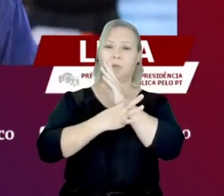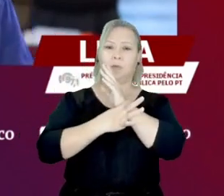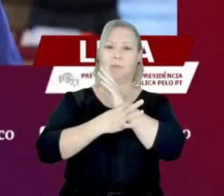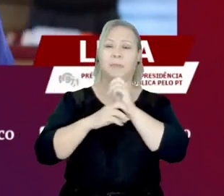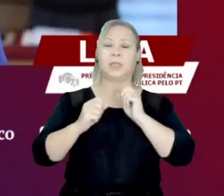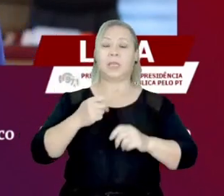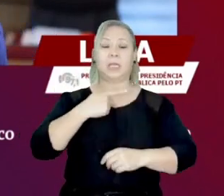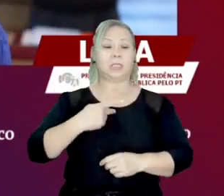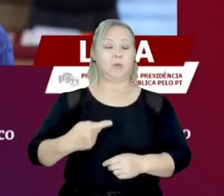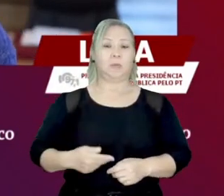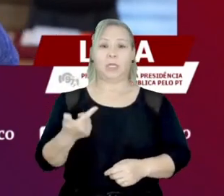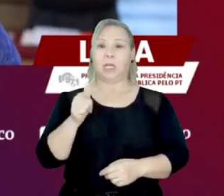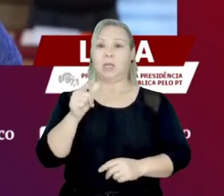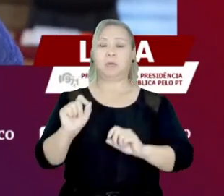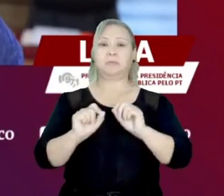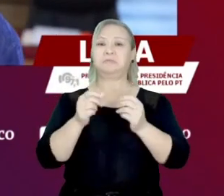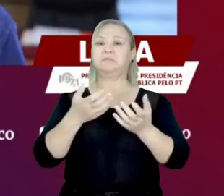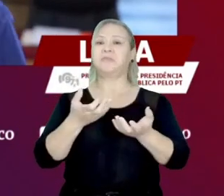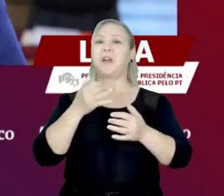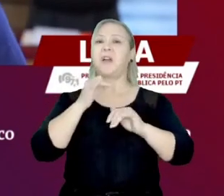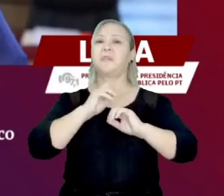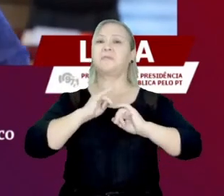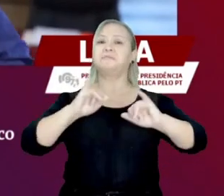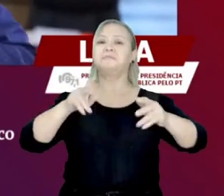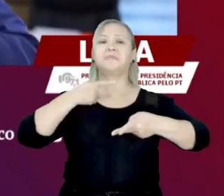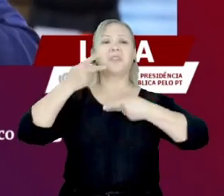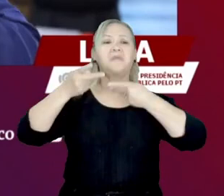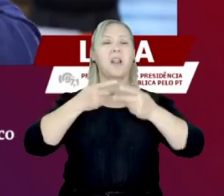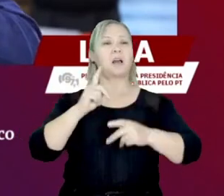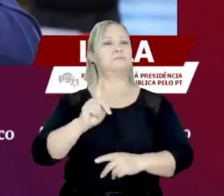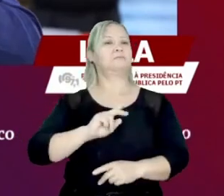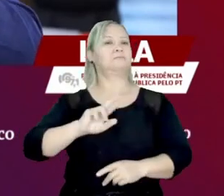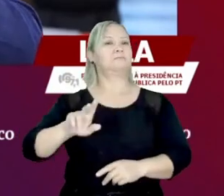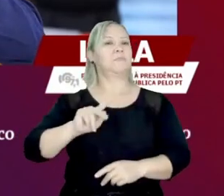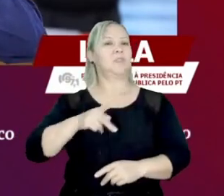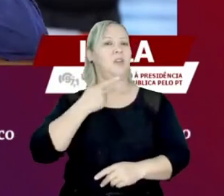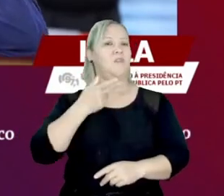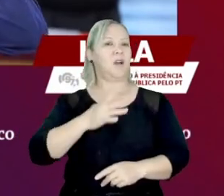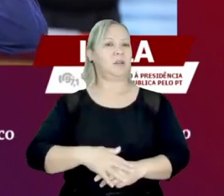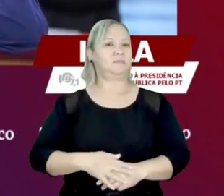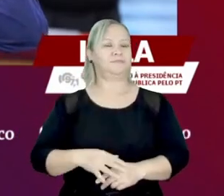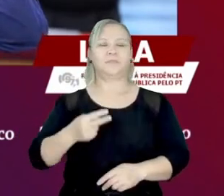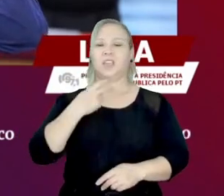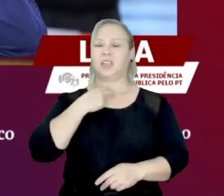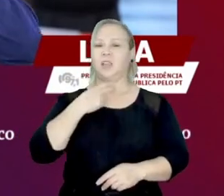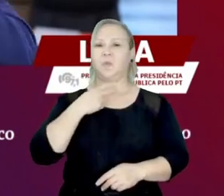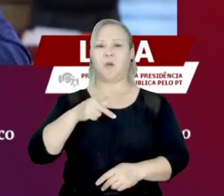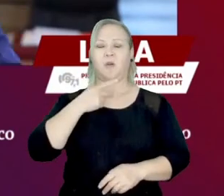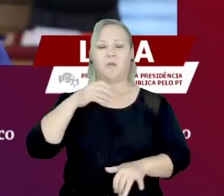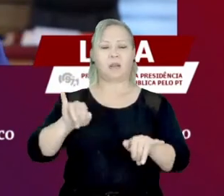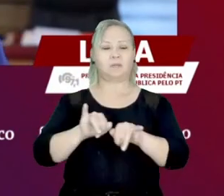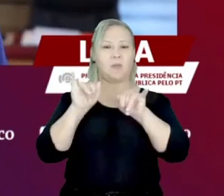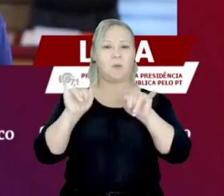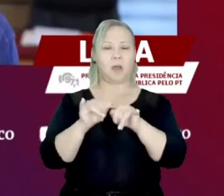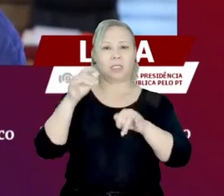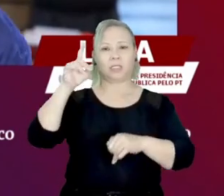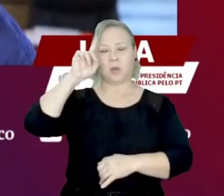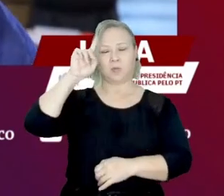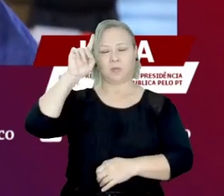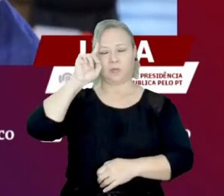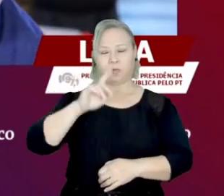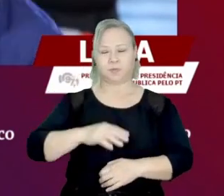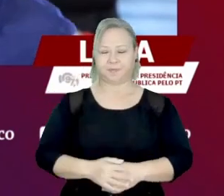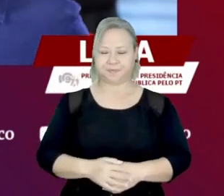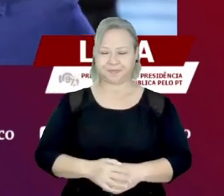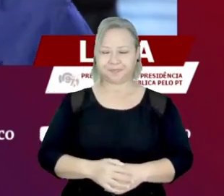Vale do Aça, o senhor conhece muito bem, um berço do sindicalismo, principalmente na década de 80. O senhor que já esteve por aqui tantas vezes